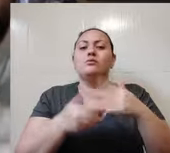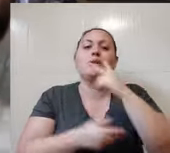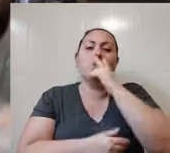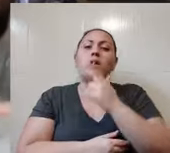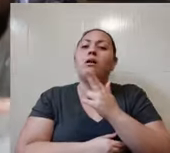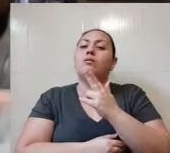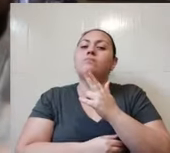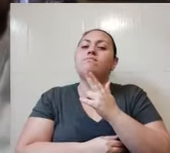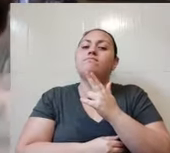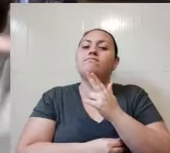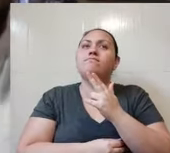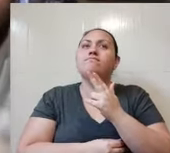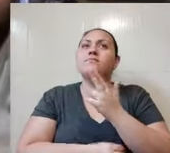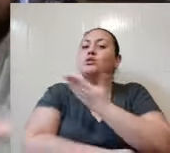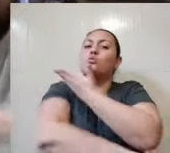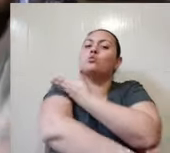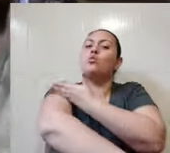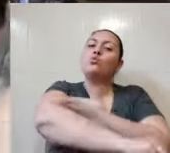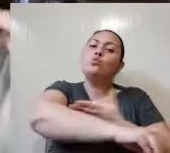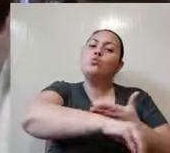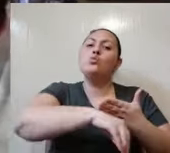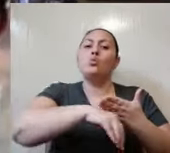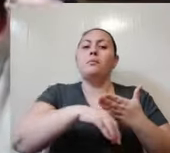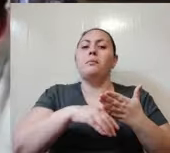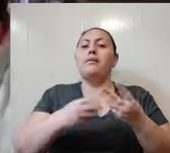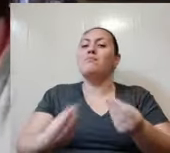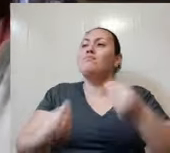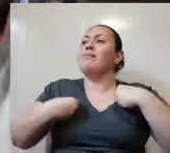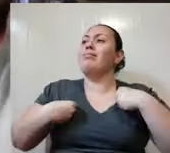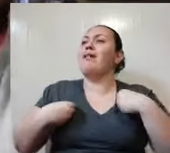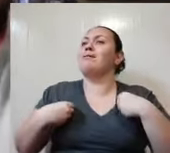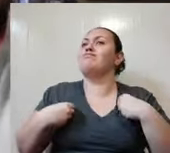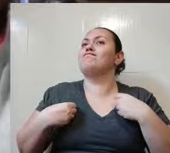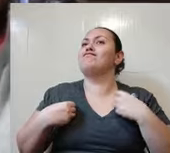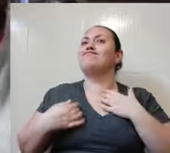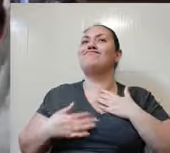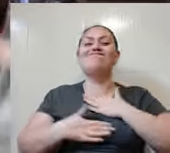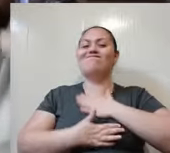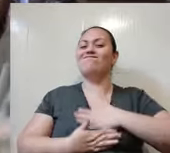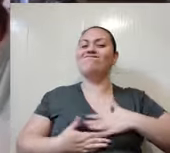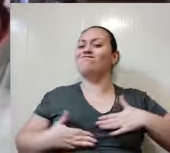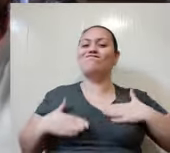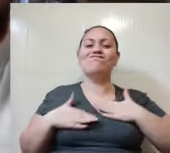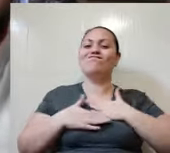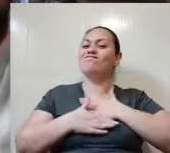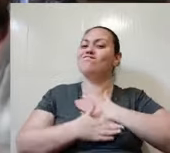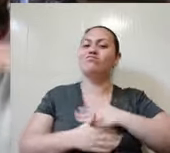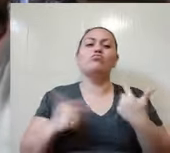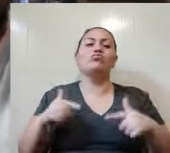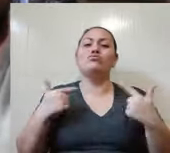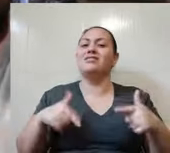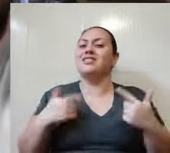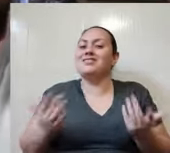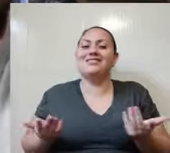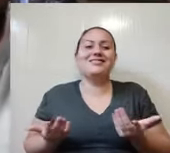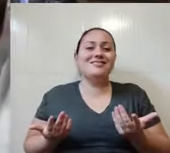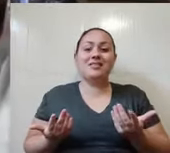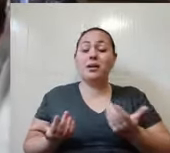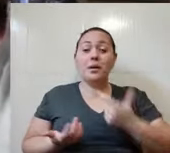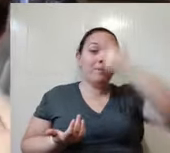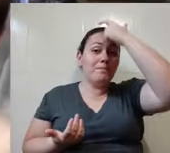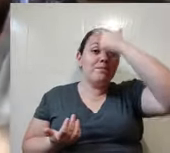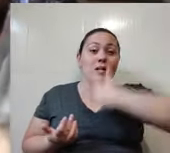é um costume de estar insatisfeito com o seu funcionamento. Então eu estou sempre satisfeito. E daí a pessoa nunca